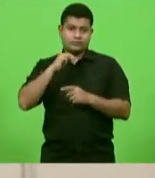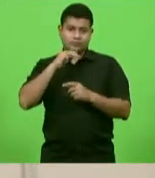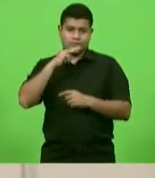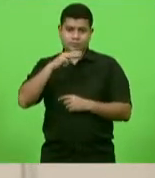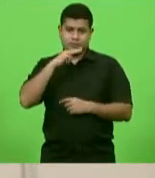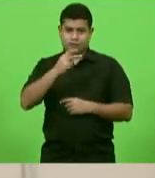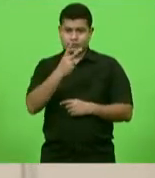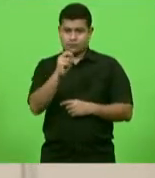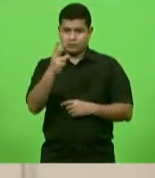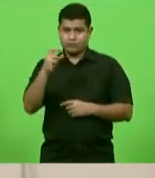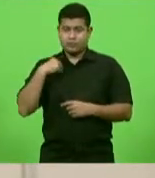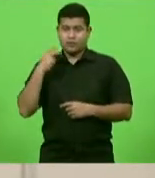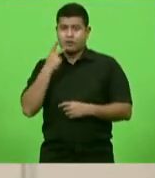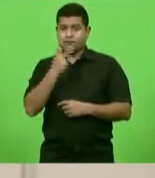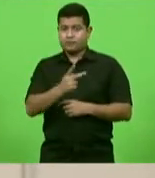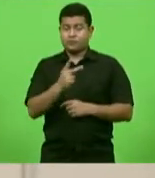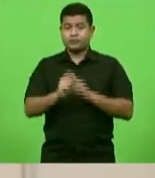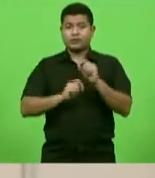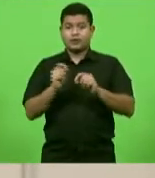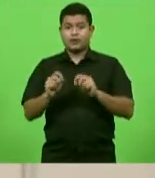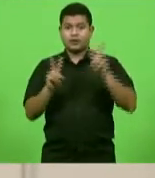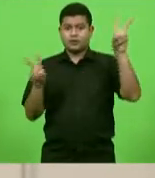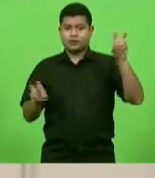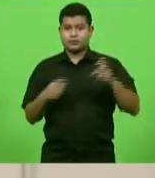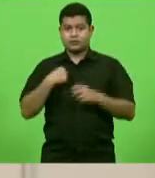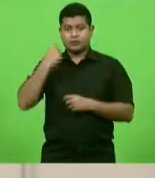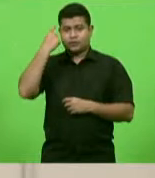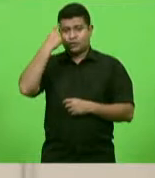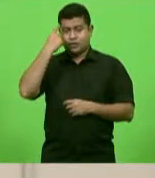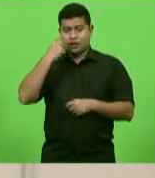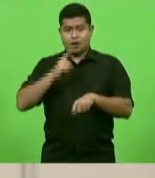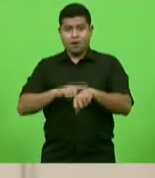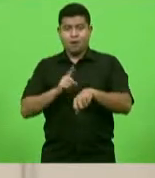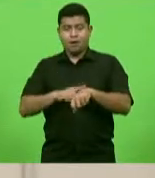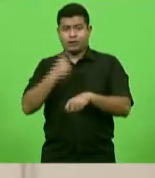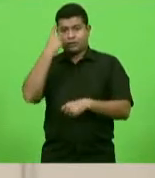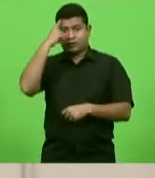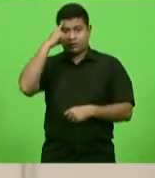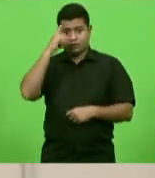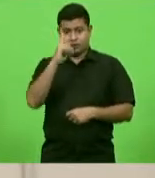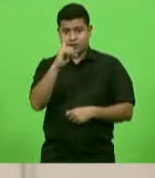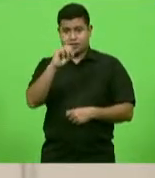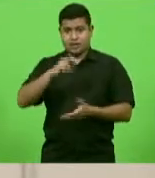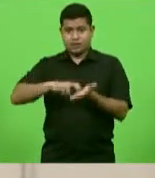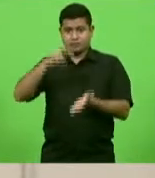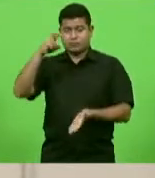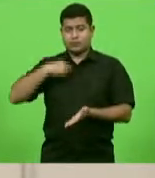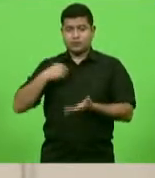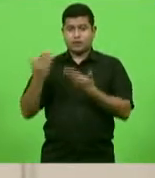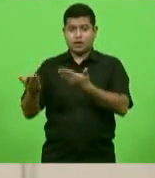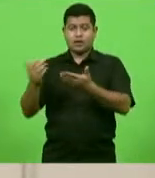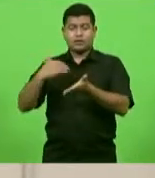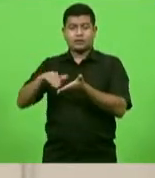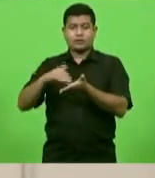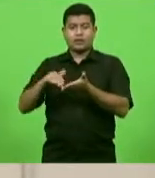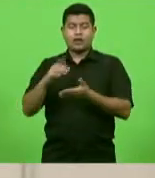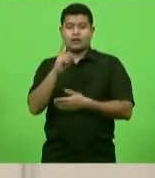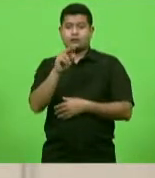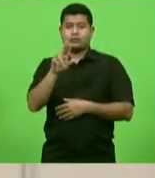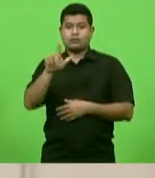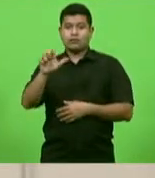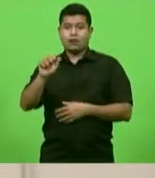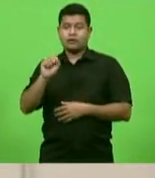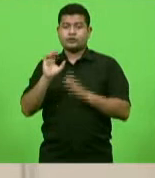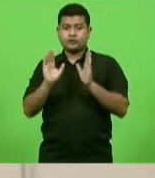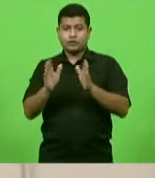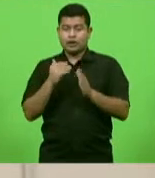aspas, às 10 horas da manhã, o secretário Douglas me liga e, em seguida, ele já compartilha a mensagem do